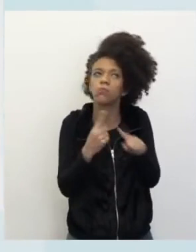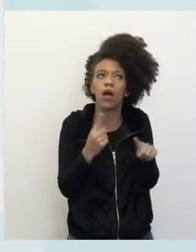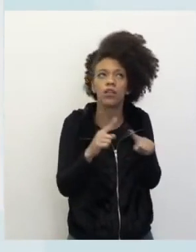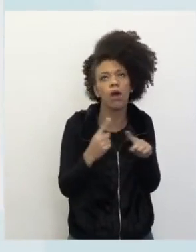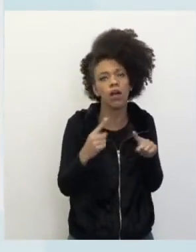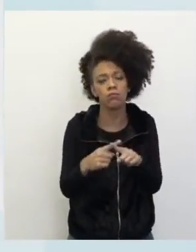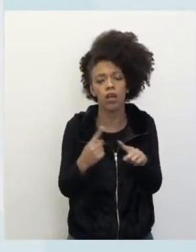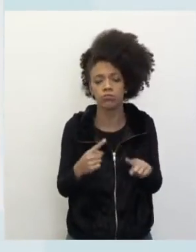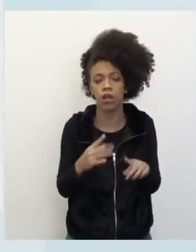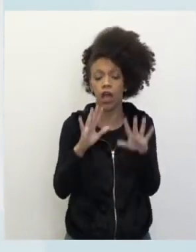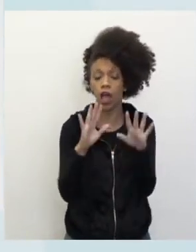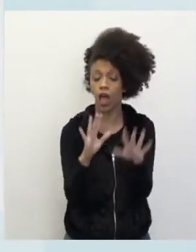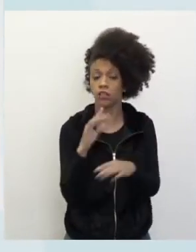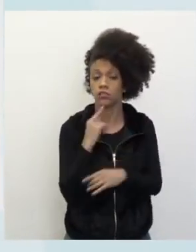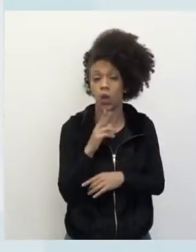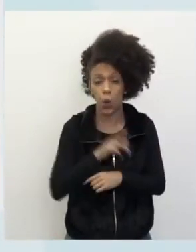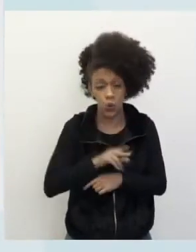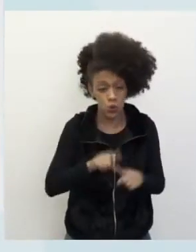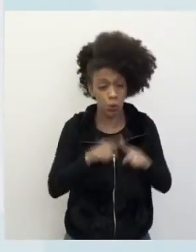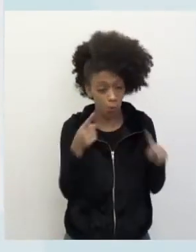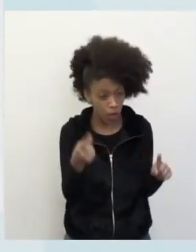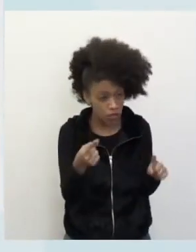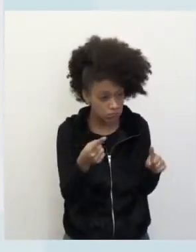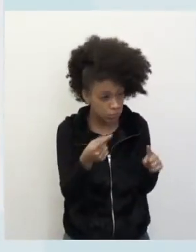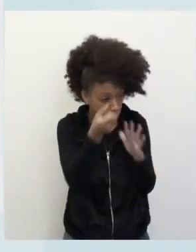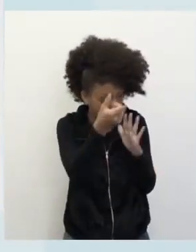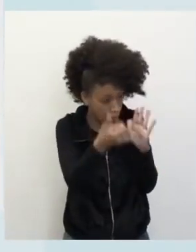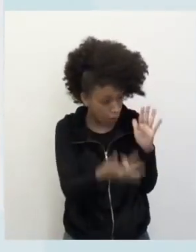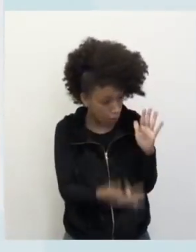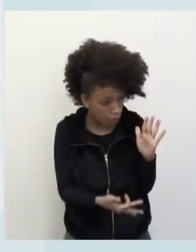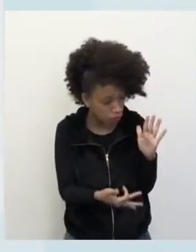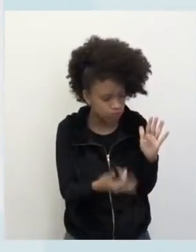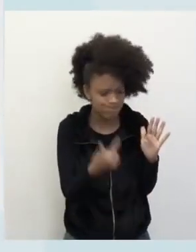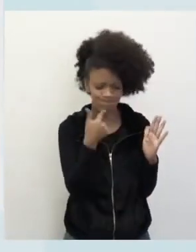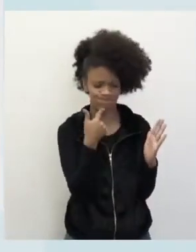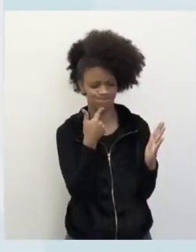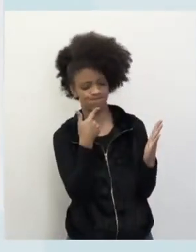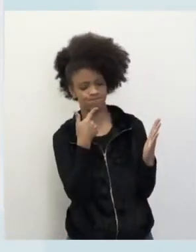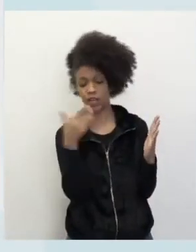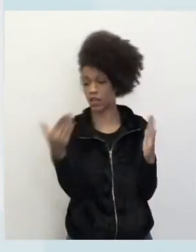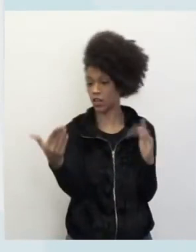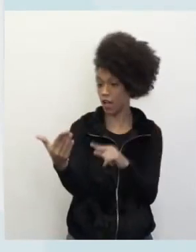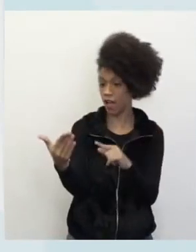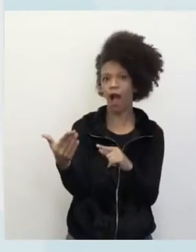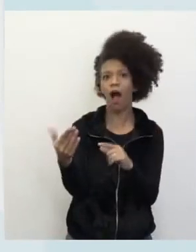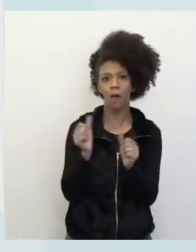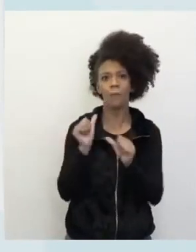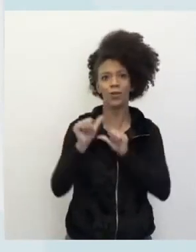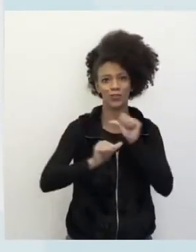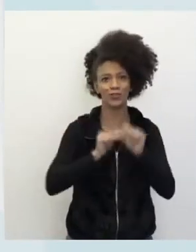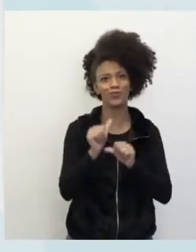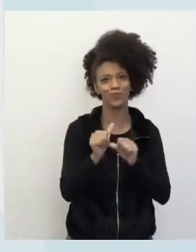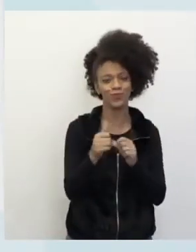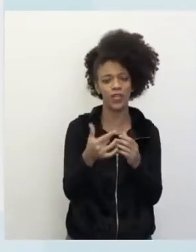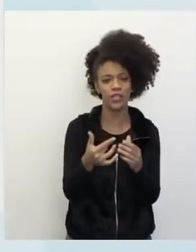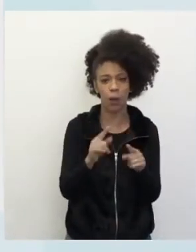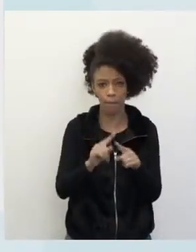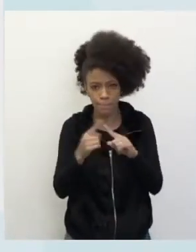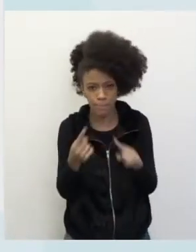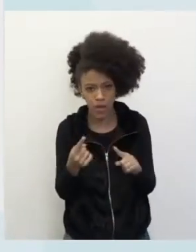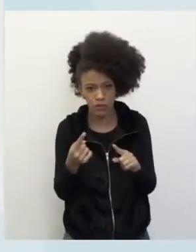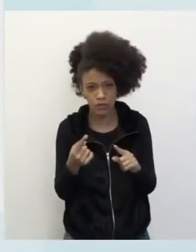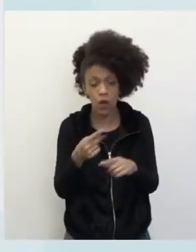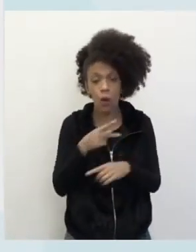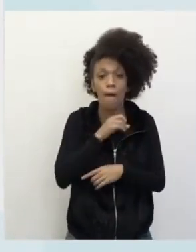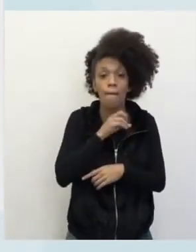Aí você viu que você usou muito mas. Se você tem esse quadro em mãos, aí você pode trocar. Em vez de colocar mas, você coloca um